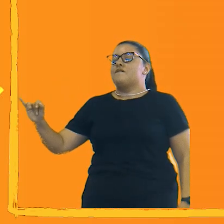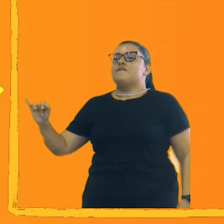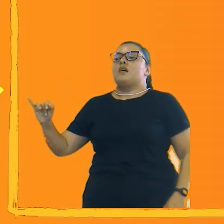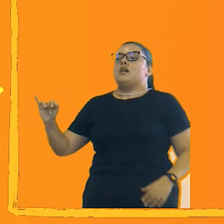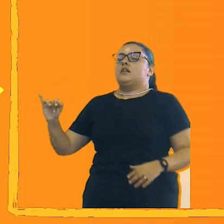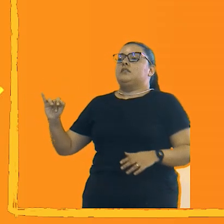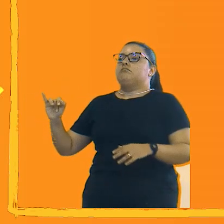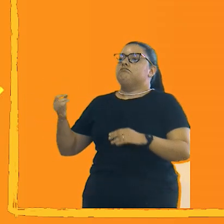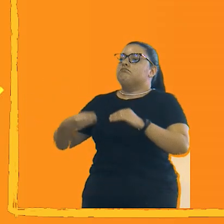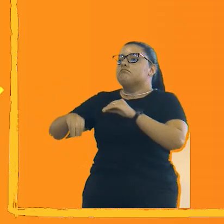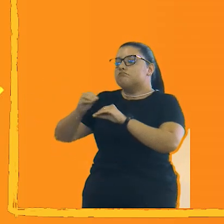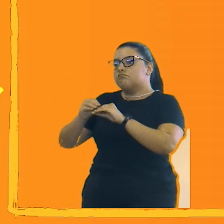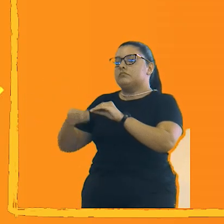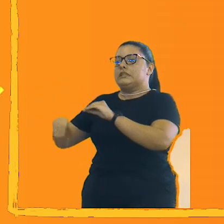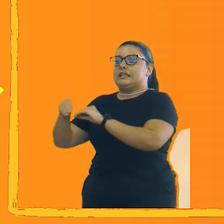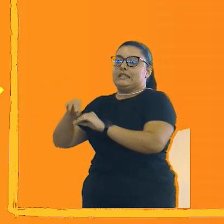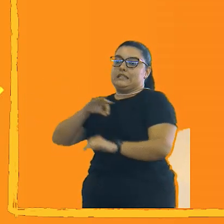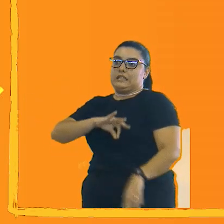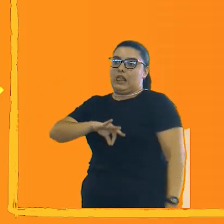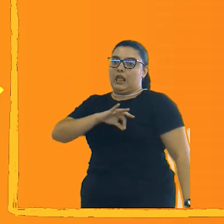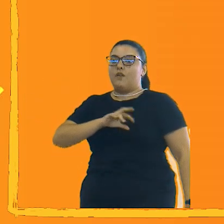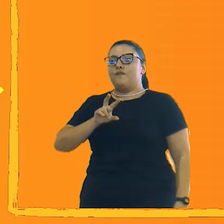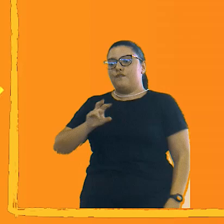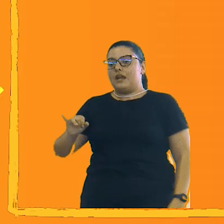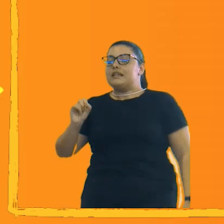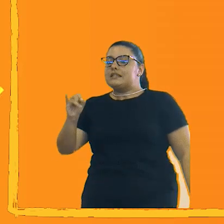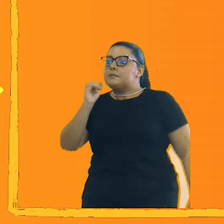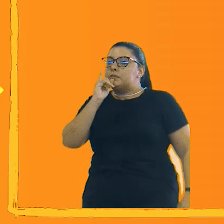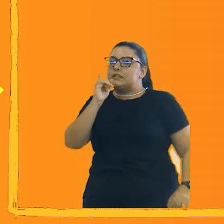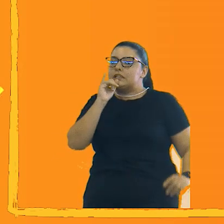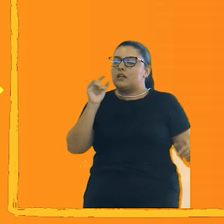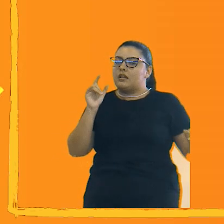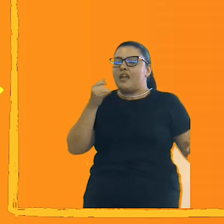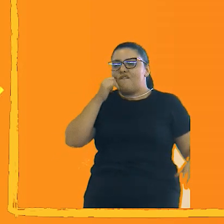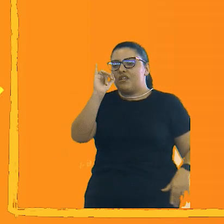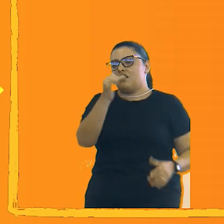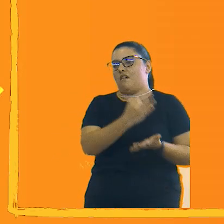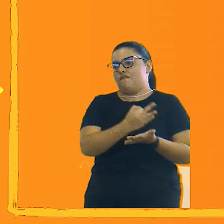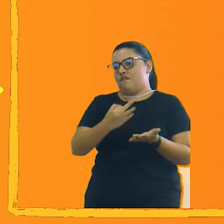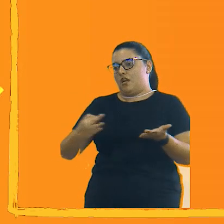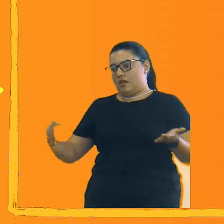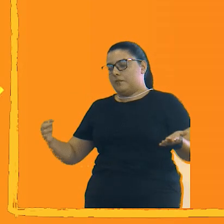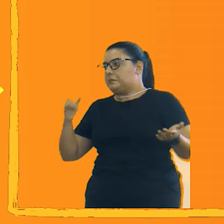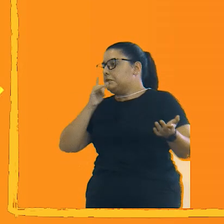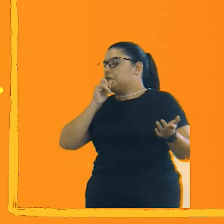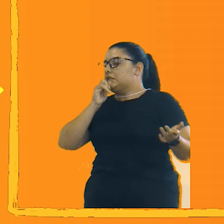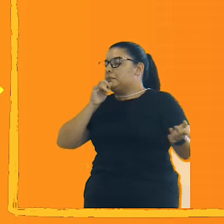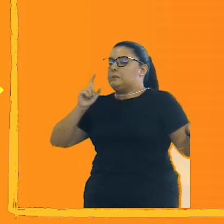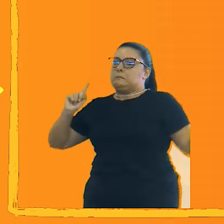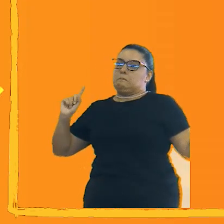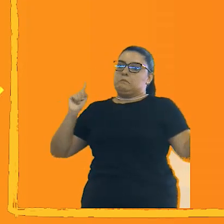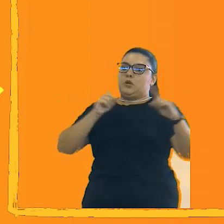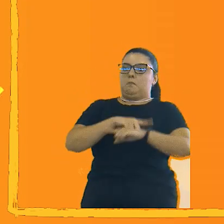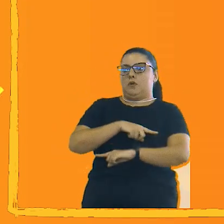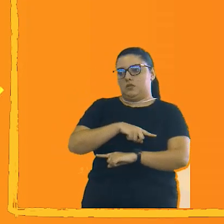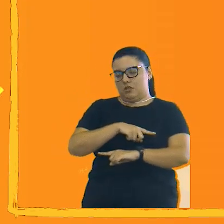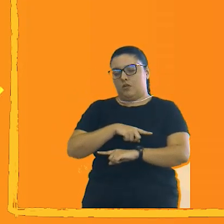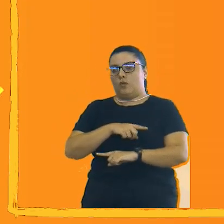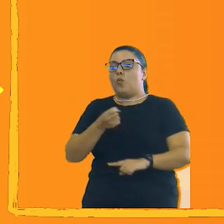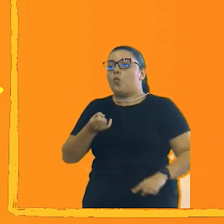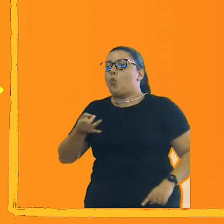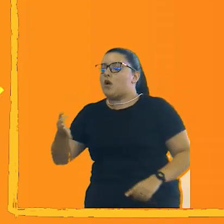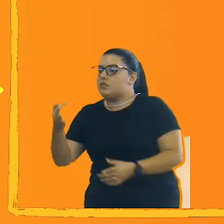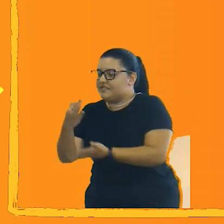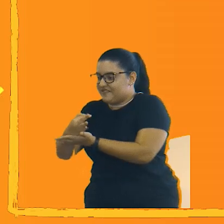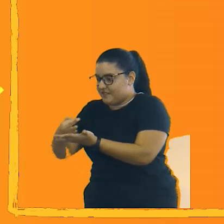acrescentado ao salário dos três funcionários de forma inversamente proporcional à quantidade